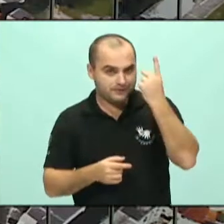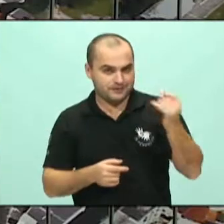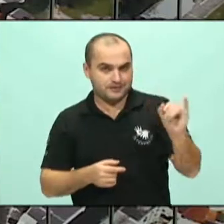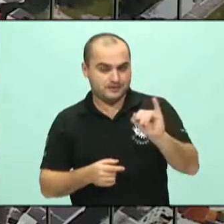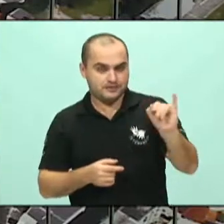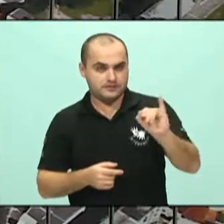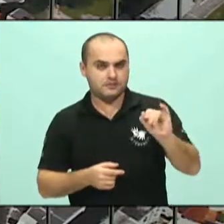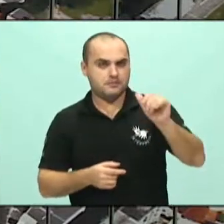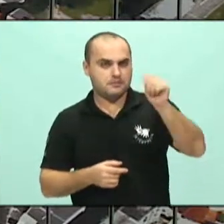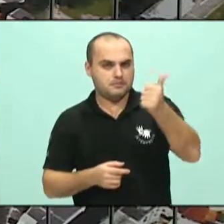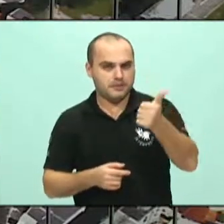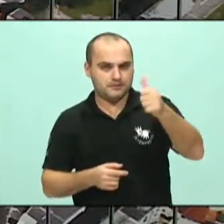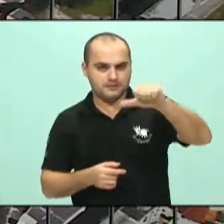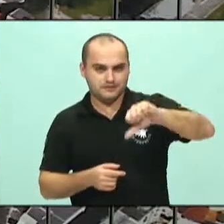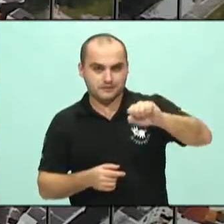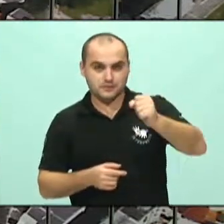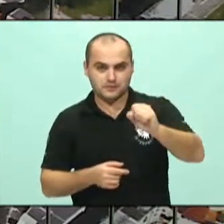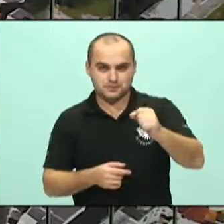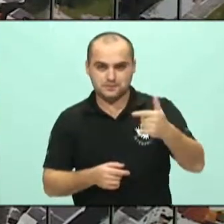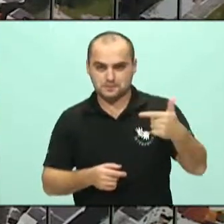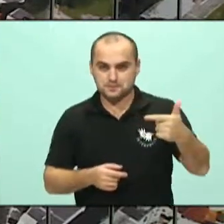em 1982,